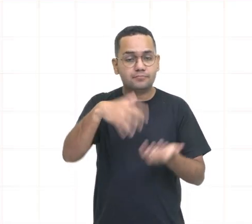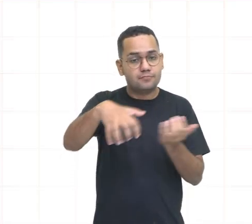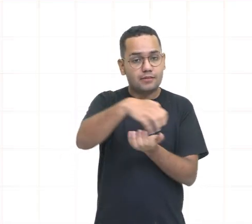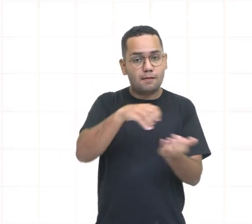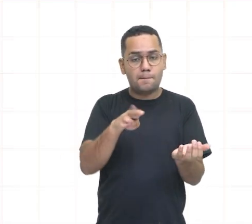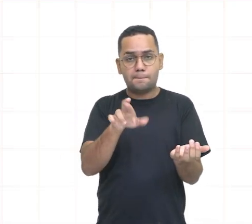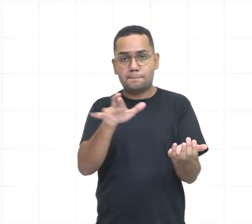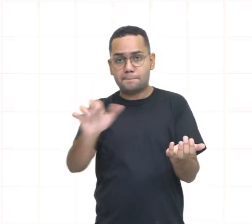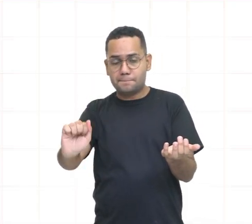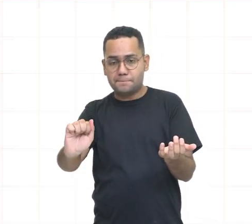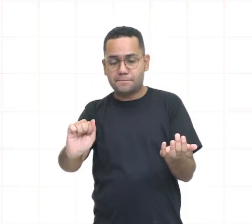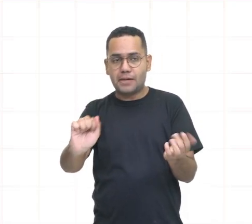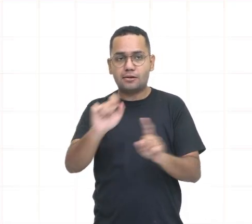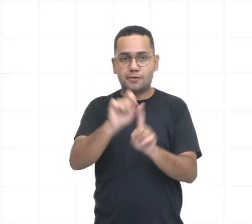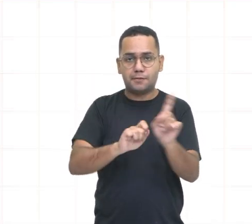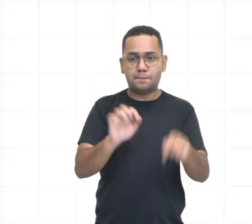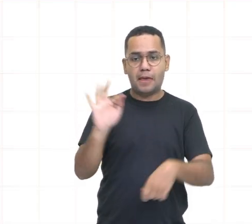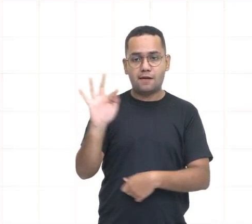de fevereiro de